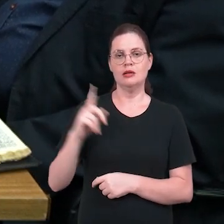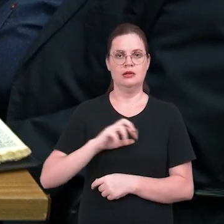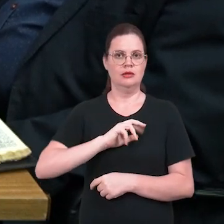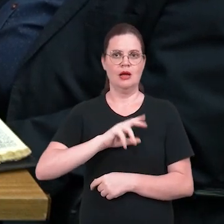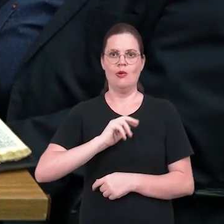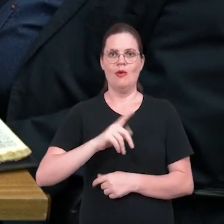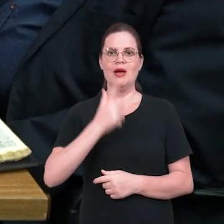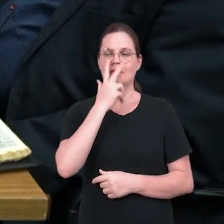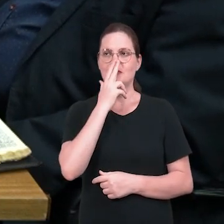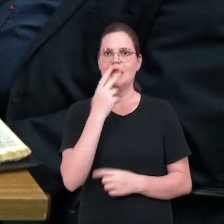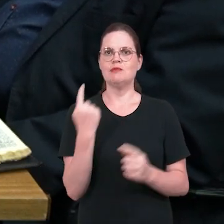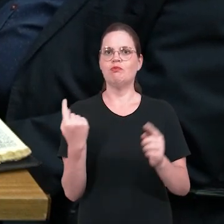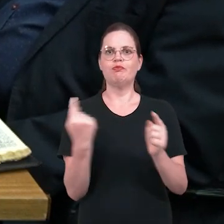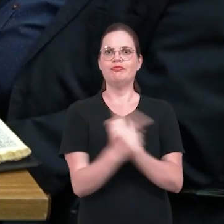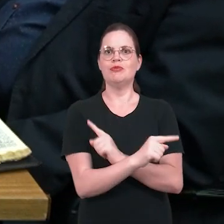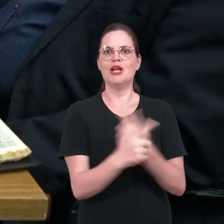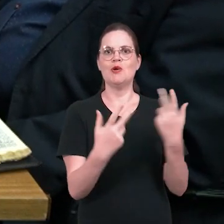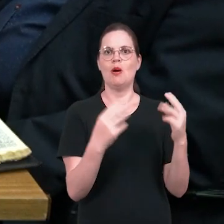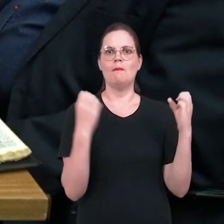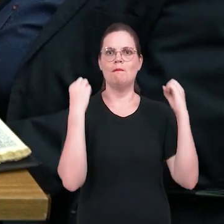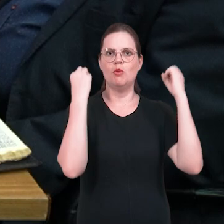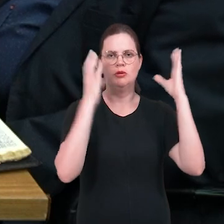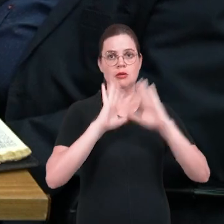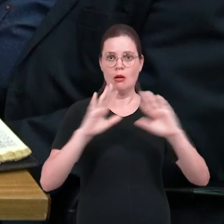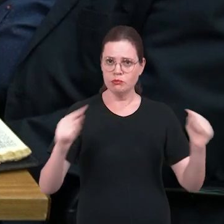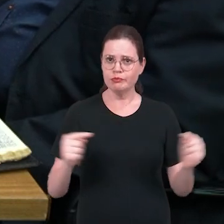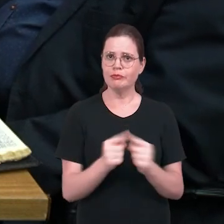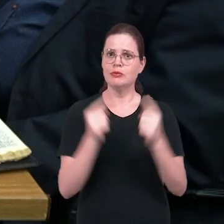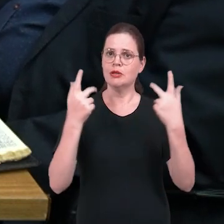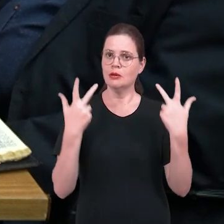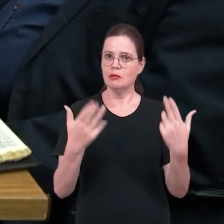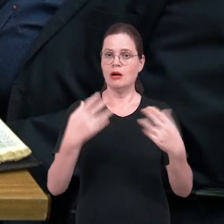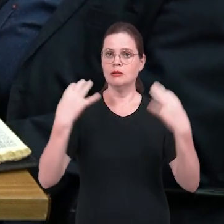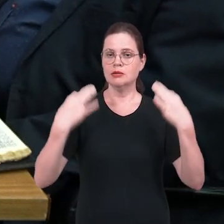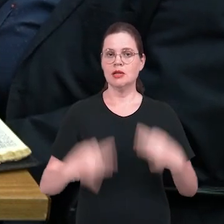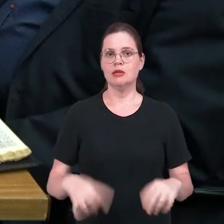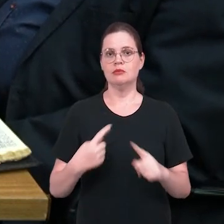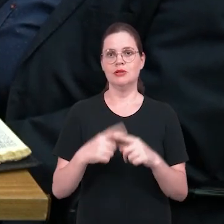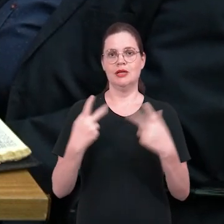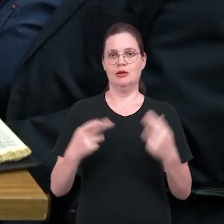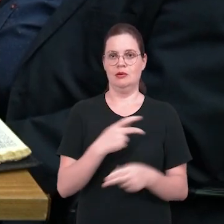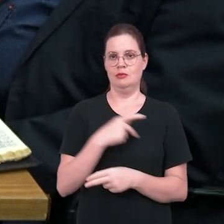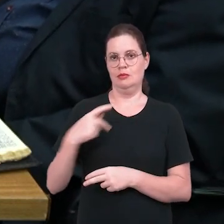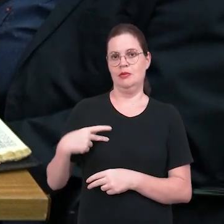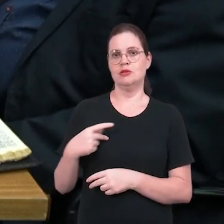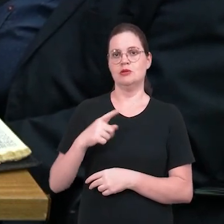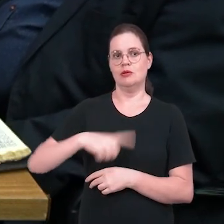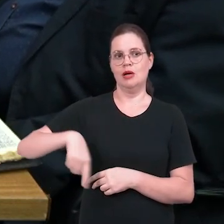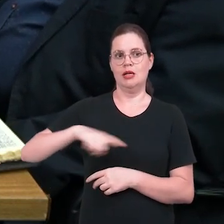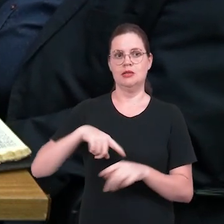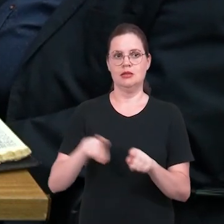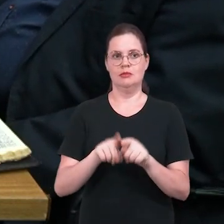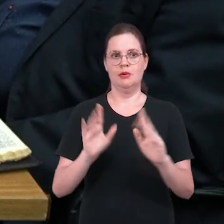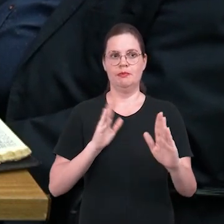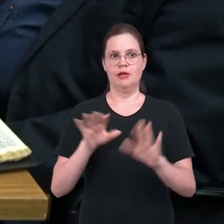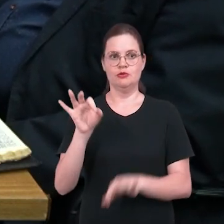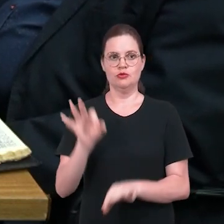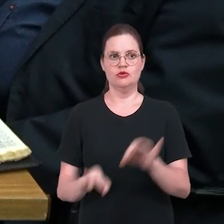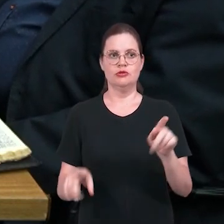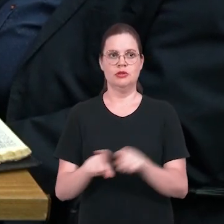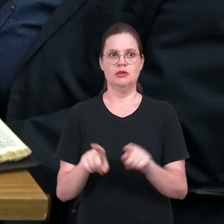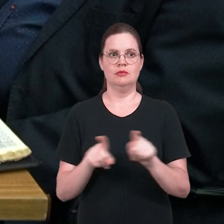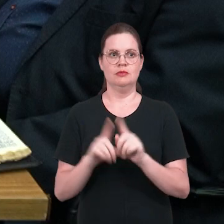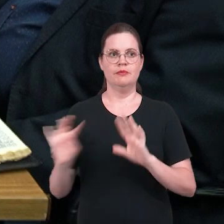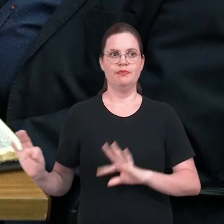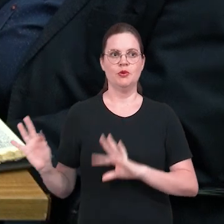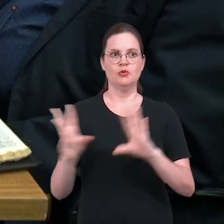diferente daquilo que Moisés viveu, daquilo que Josué viveu, como o pastor Peixoto falou, que os juízes viveram,